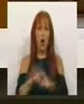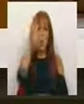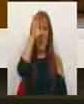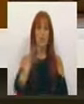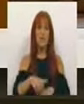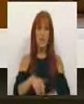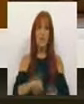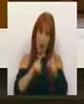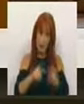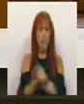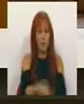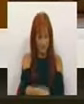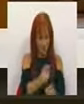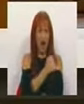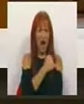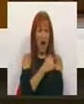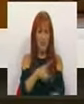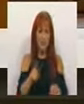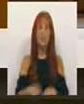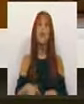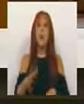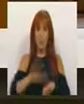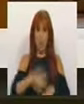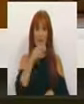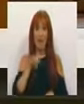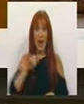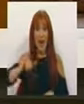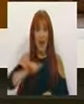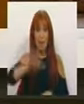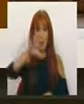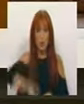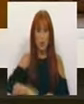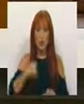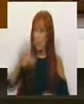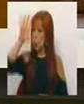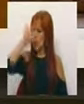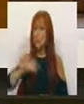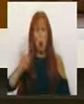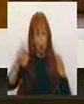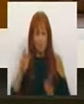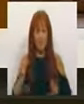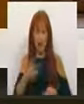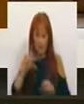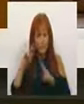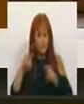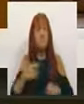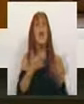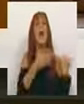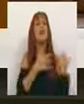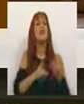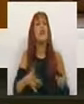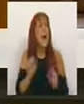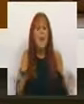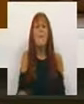faça o seu trabalho de casa por falar no aeroporto de lisboa o governo deveria já ter apuradas responsabilidades